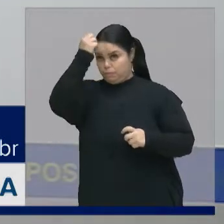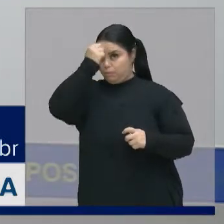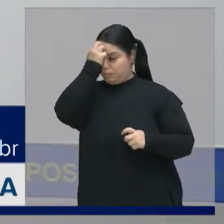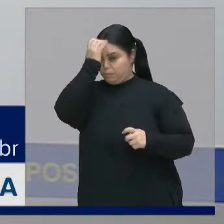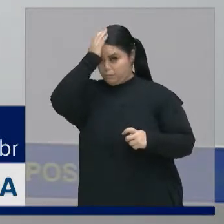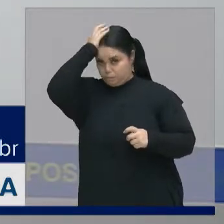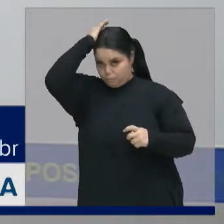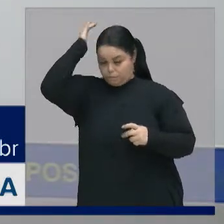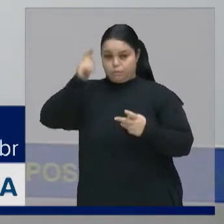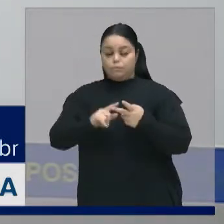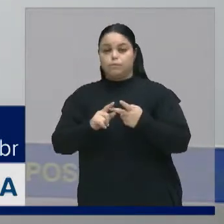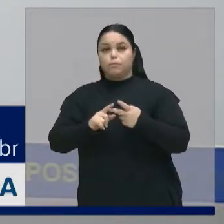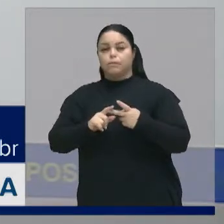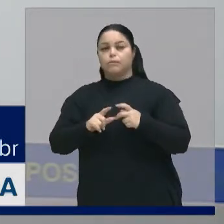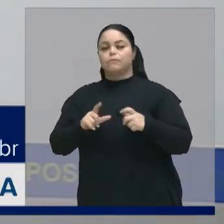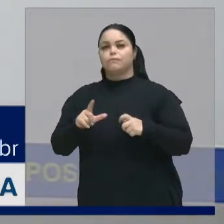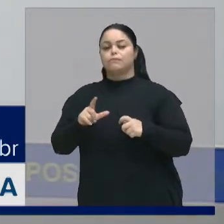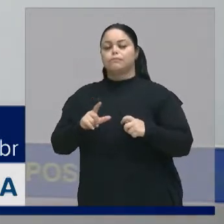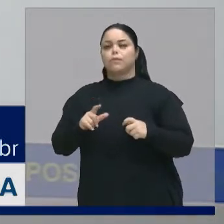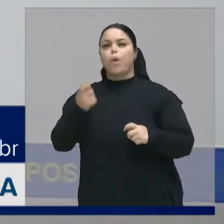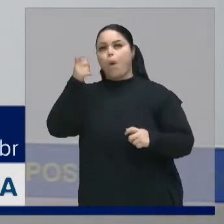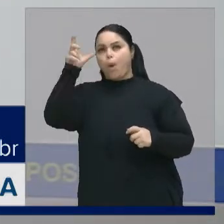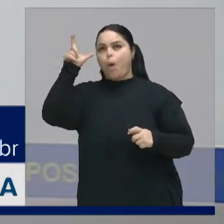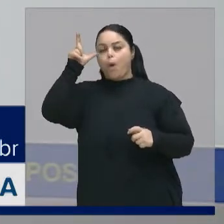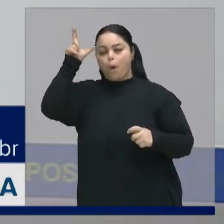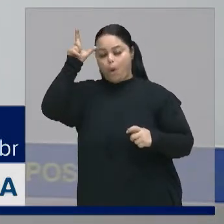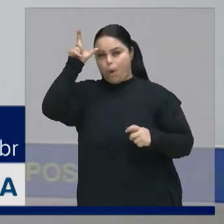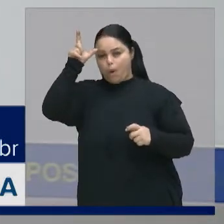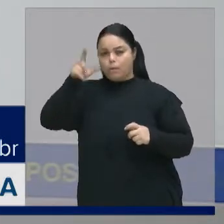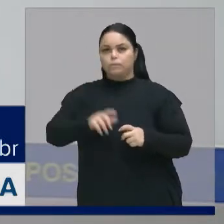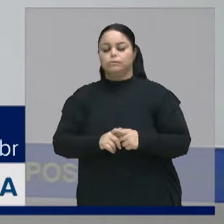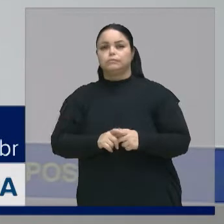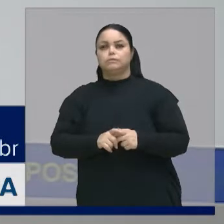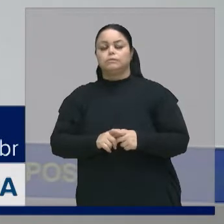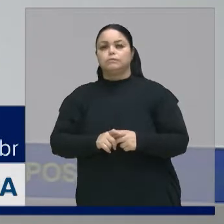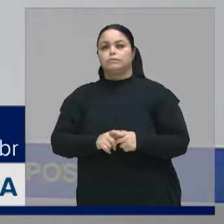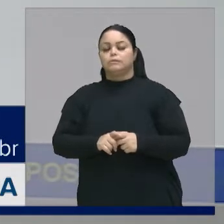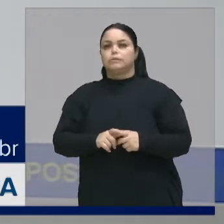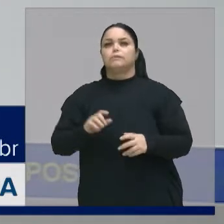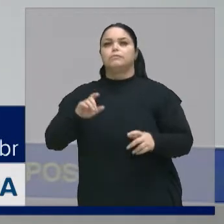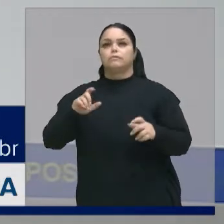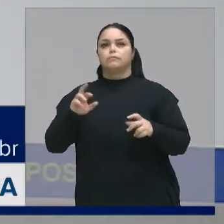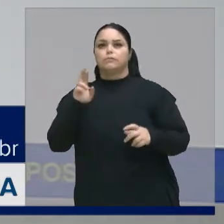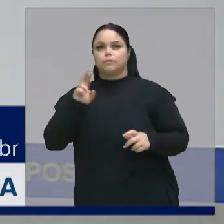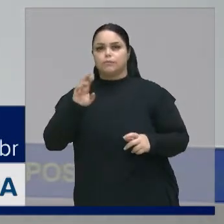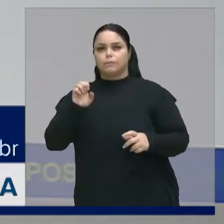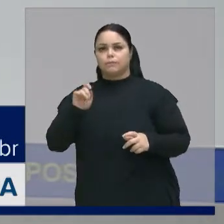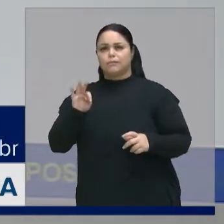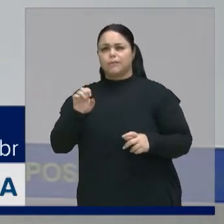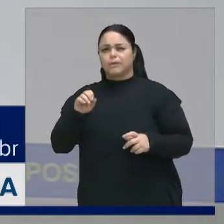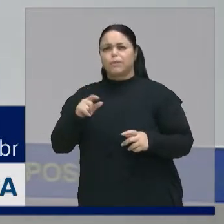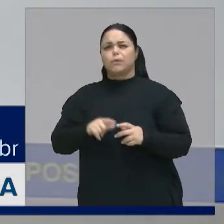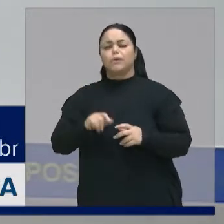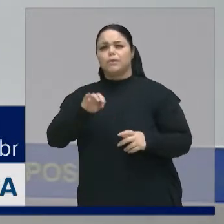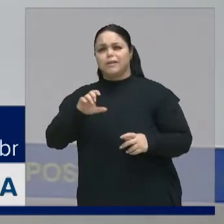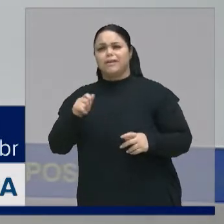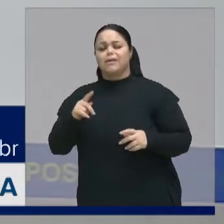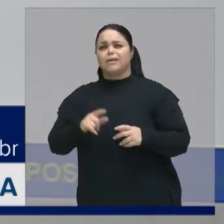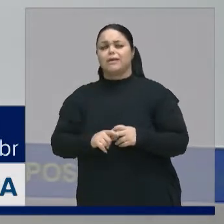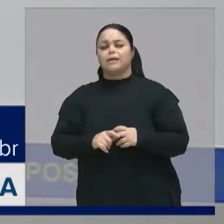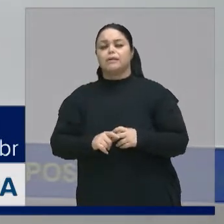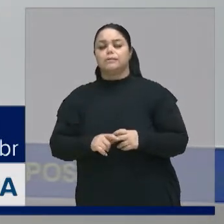Bispo, vereador Roberto Chagas, vereador Milton Vieira Filho,